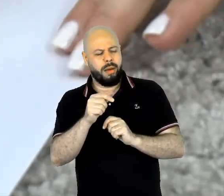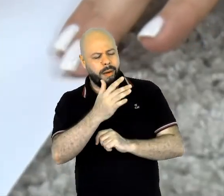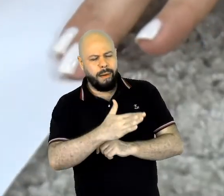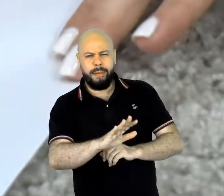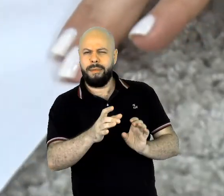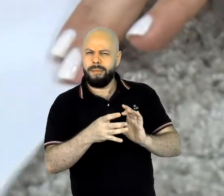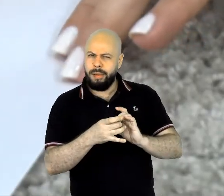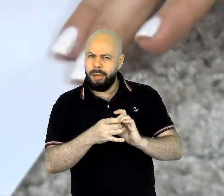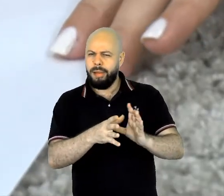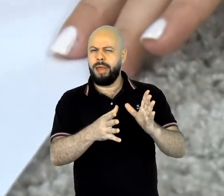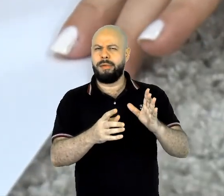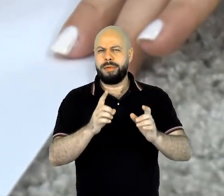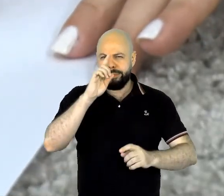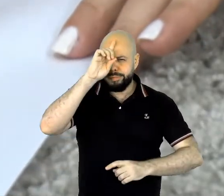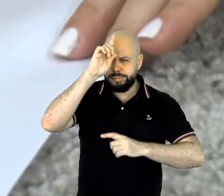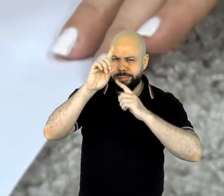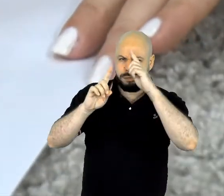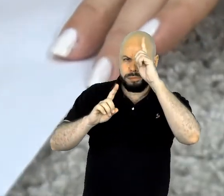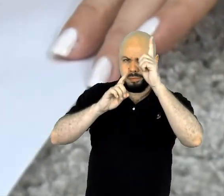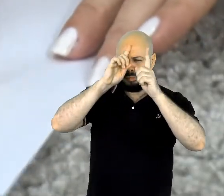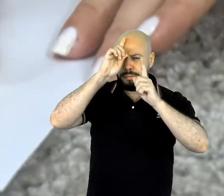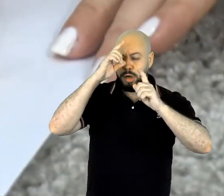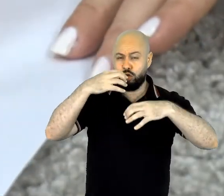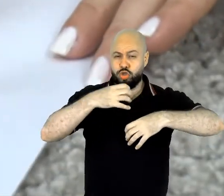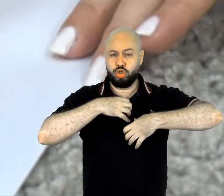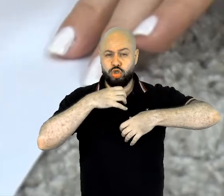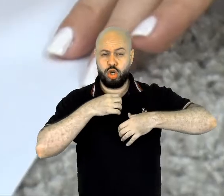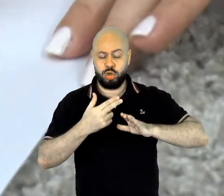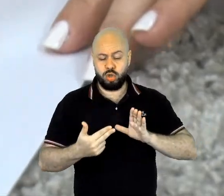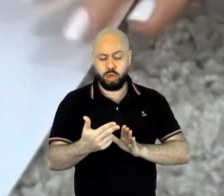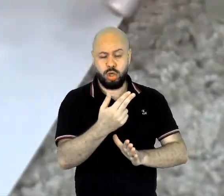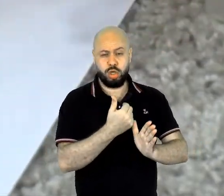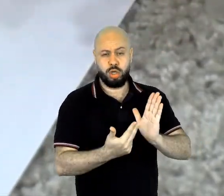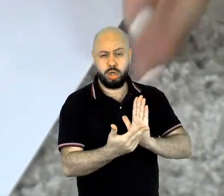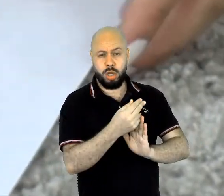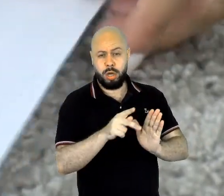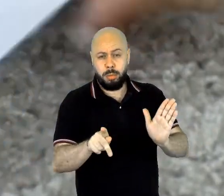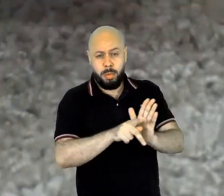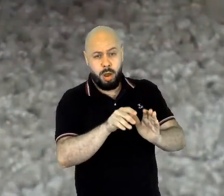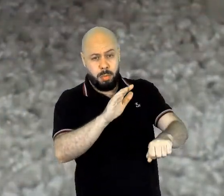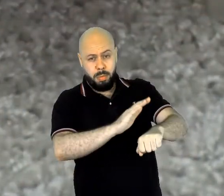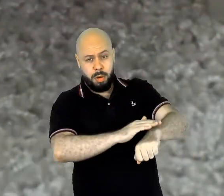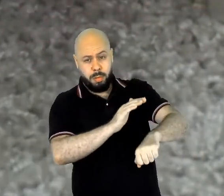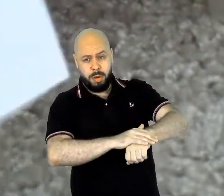criança criar o desenho da forma dela. Né? Eu desenho a minha casa